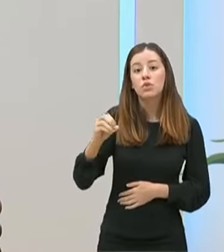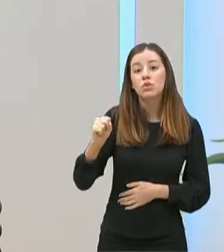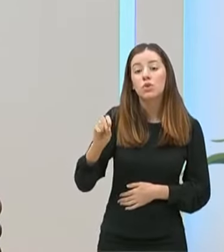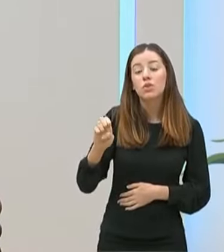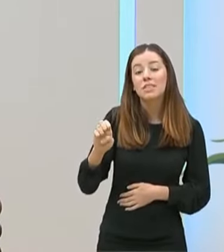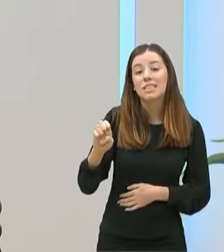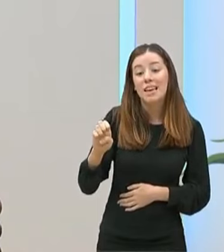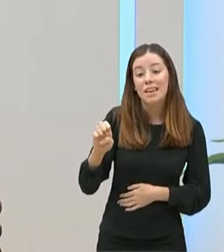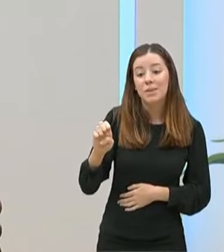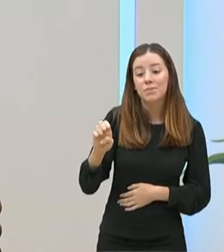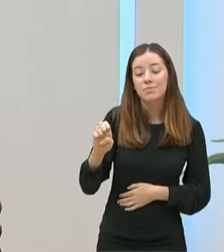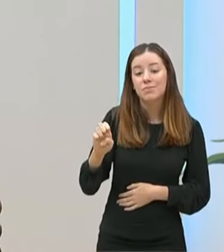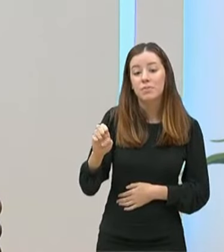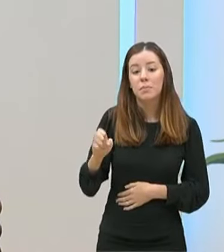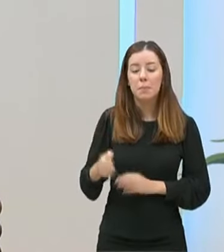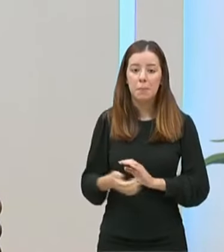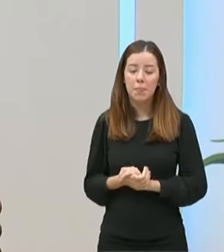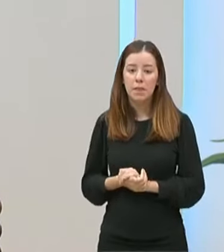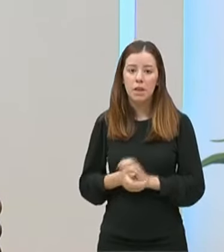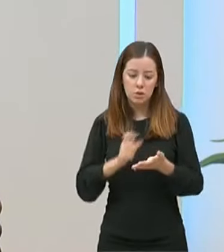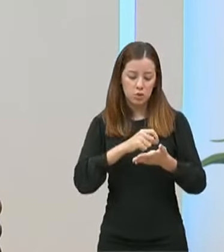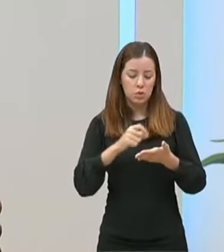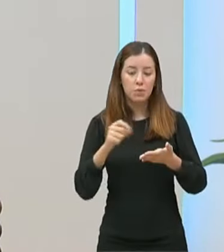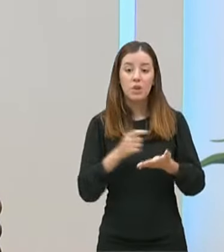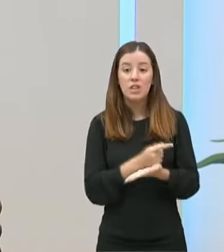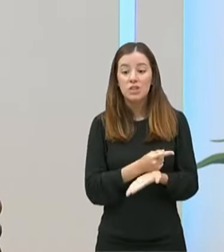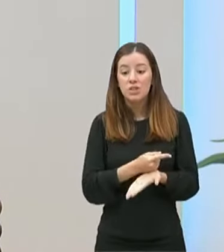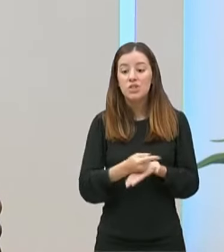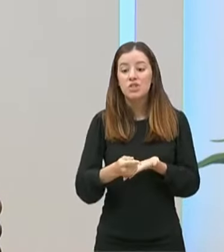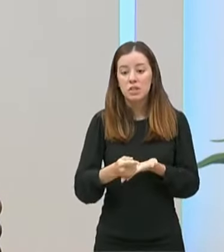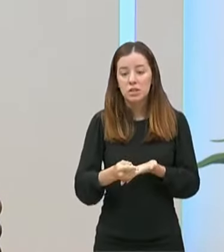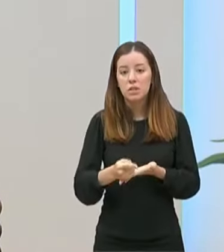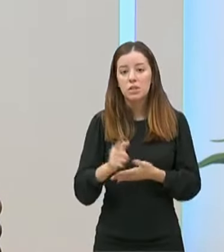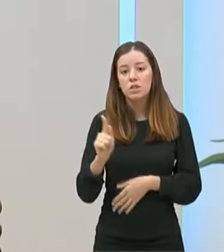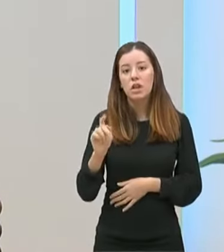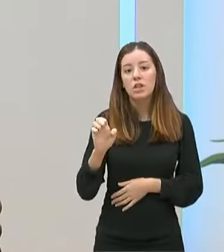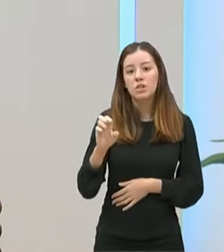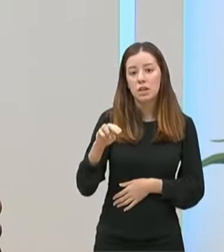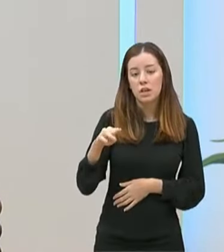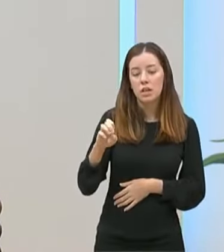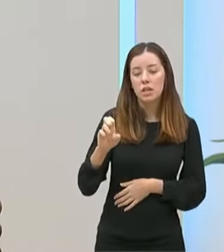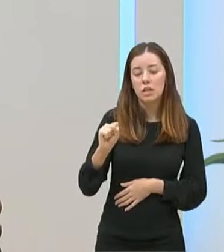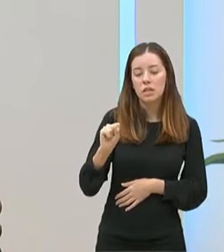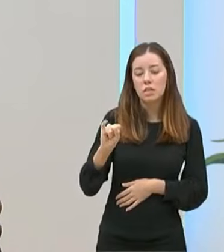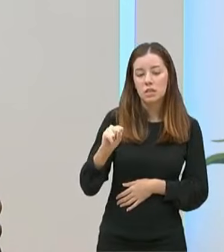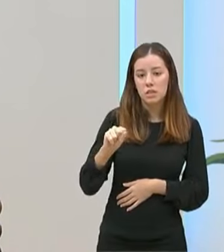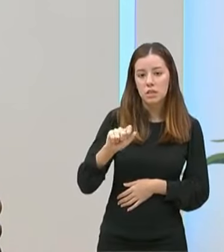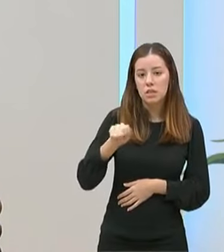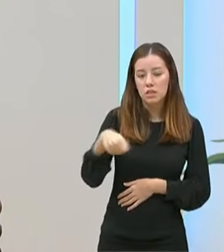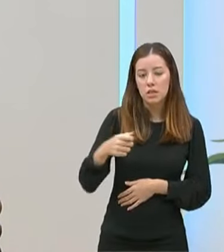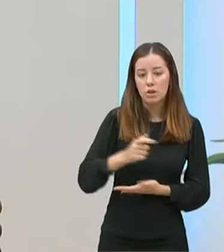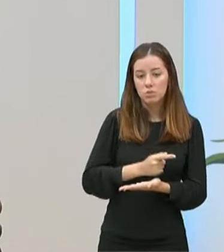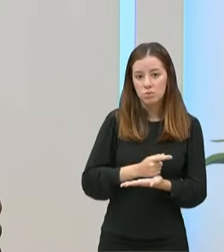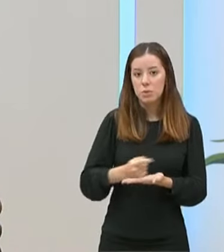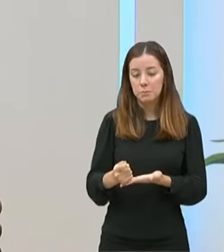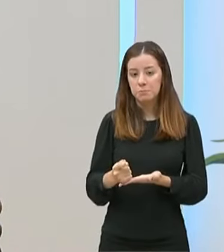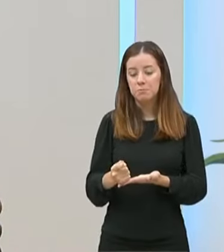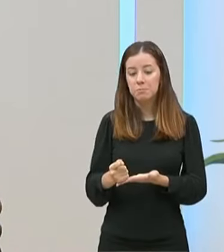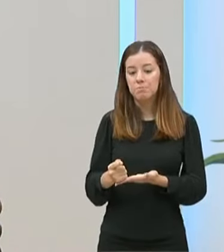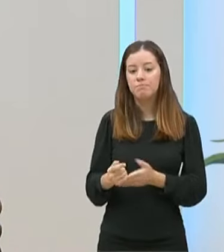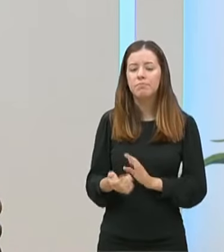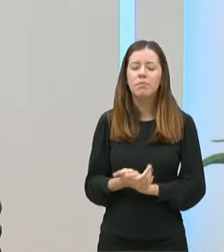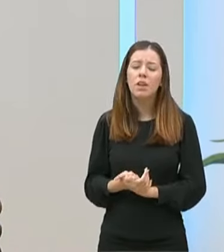bem detalhada lá no livro do Gênesis, e nós vemos a história de José, aquele jovem na casa